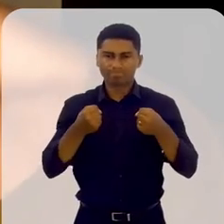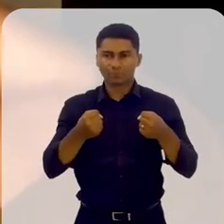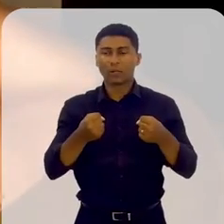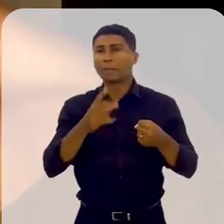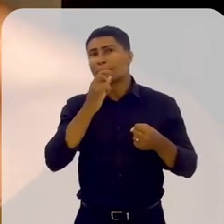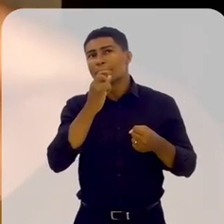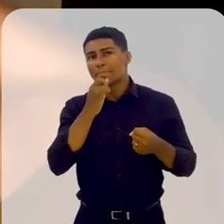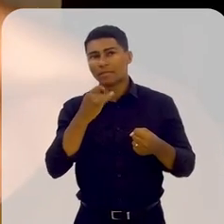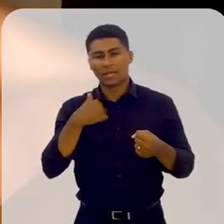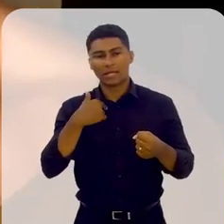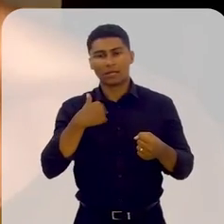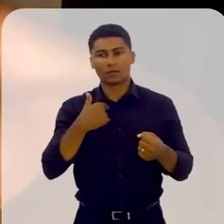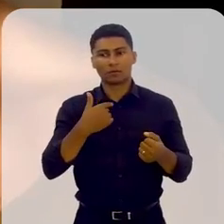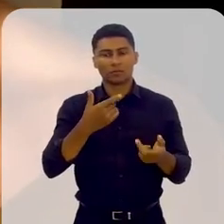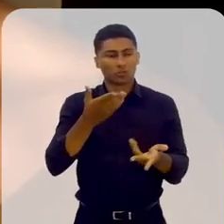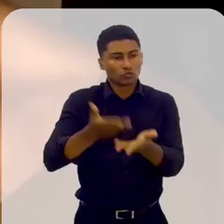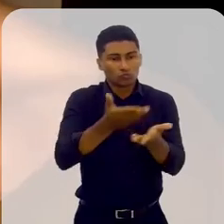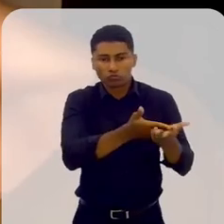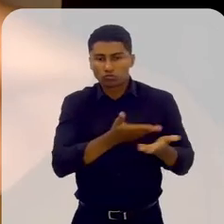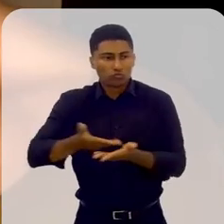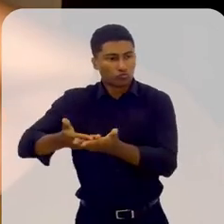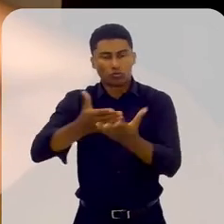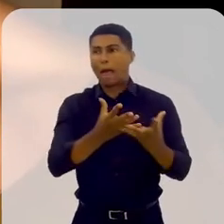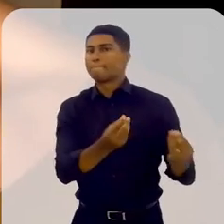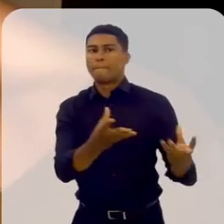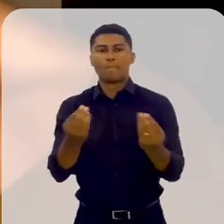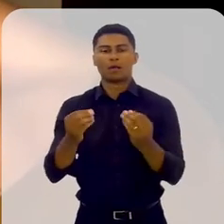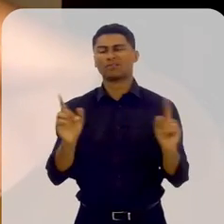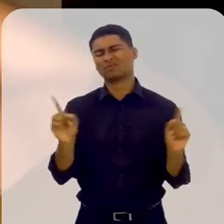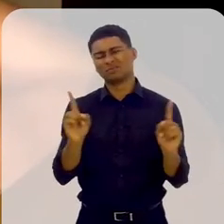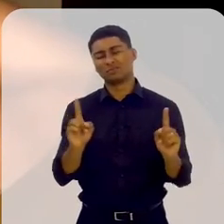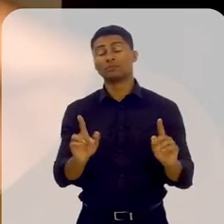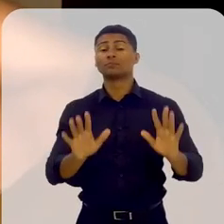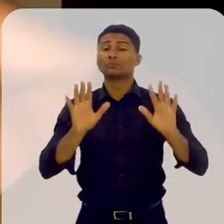estudando muito, eu sempre tive uma habilidade cognitiva bastante